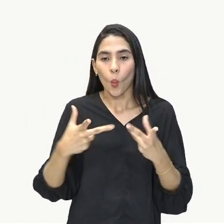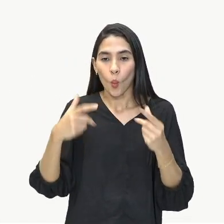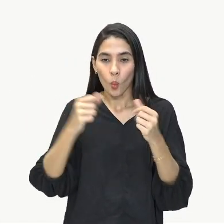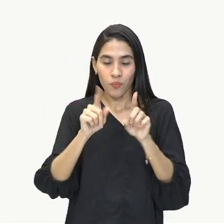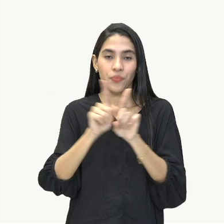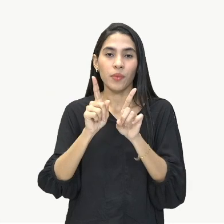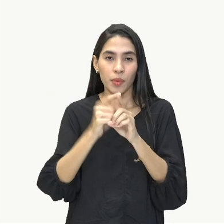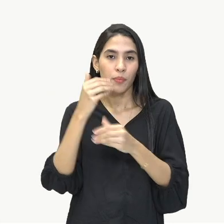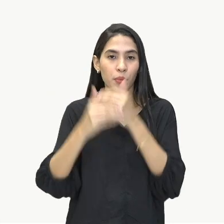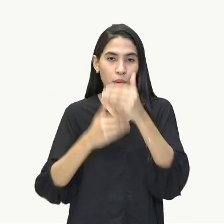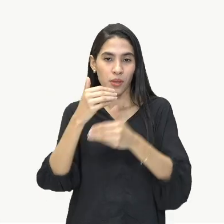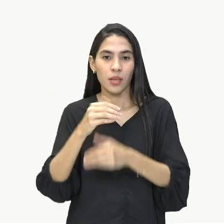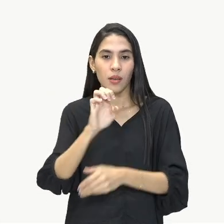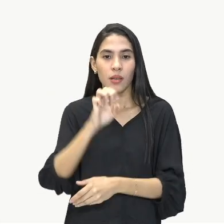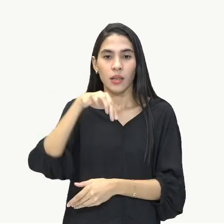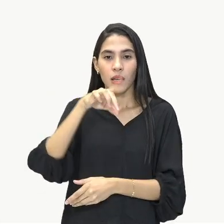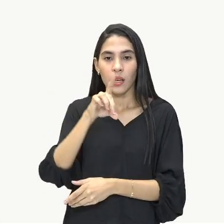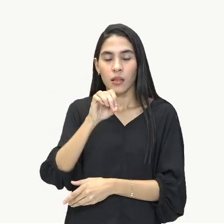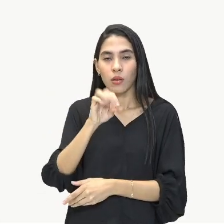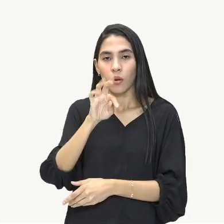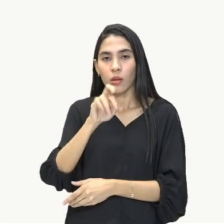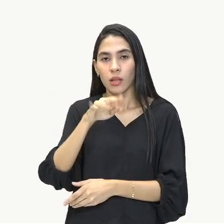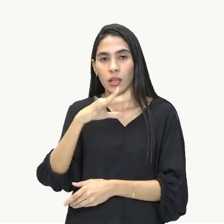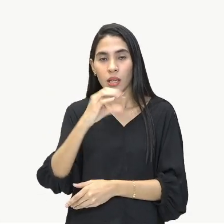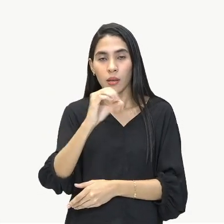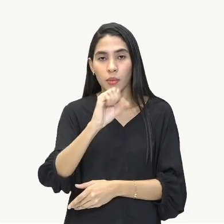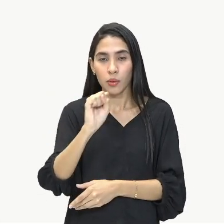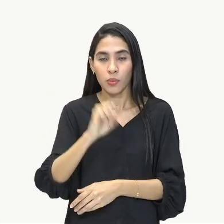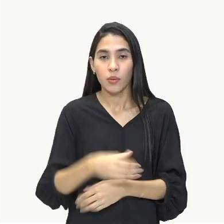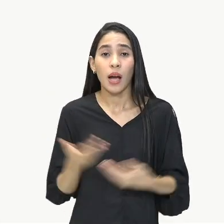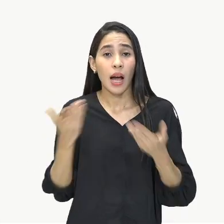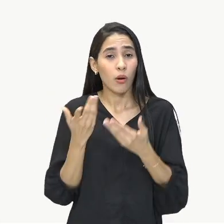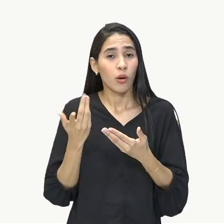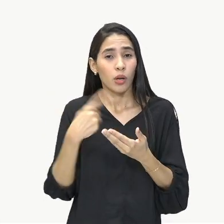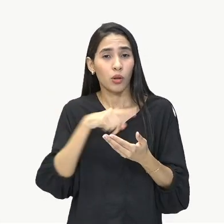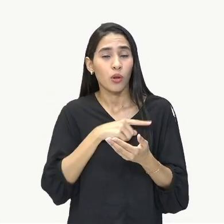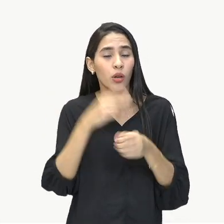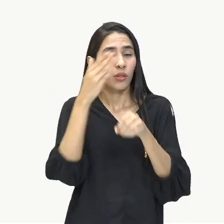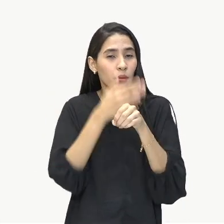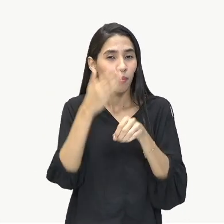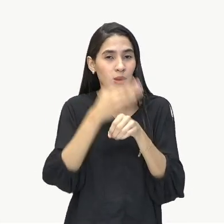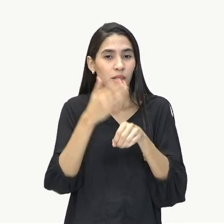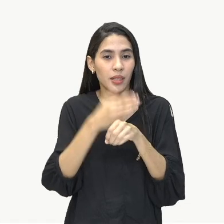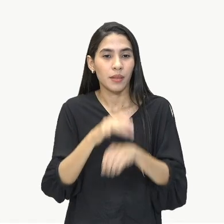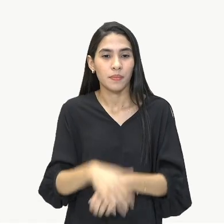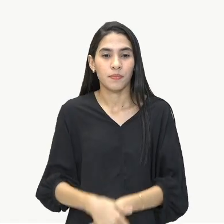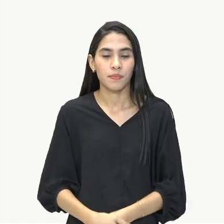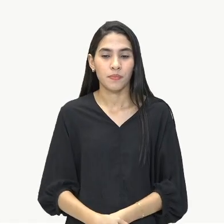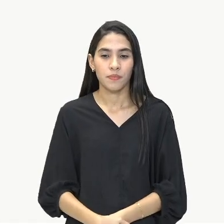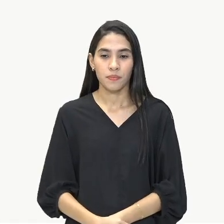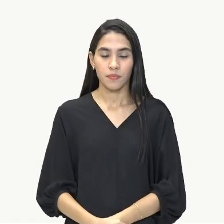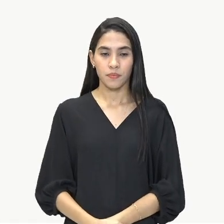endotérmico, ok? E agora nós vamos aplicar esses conceitos.